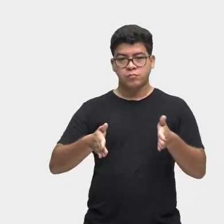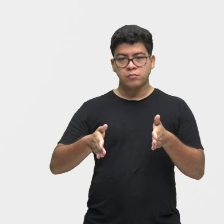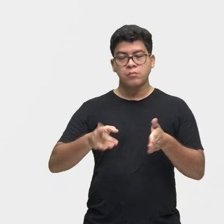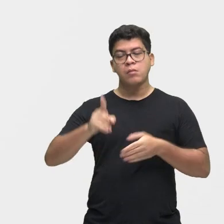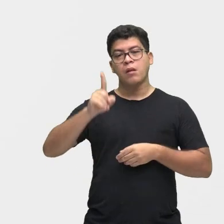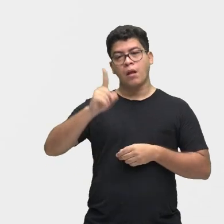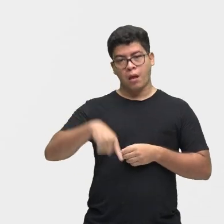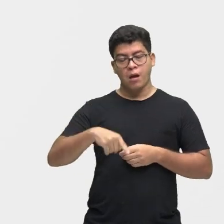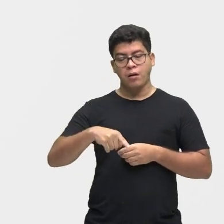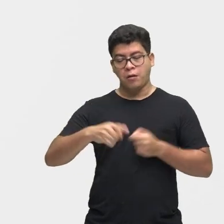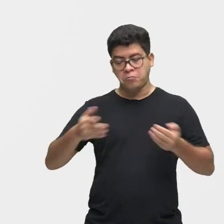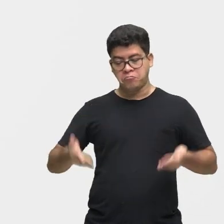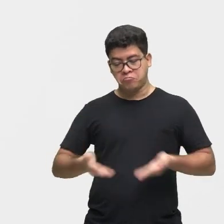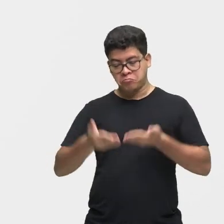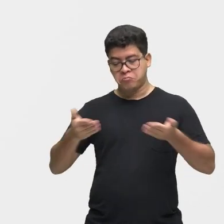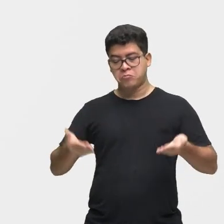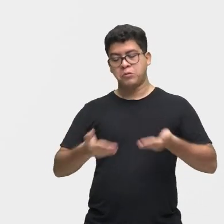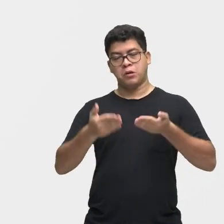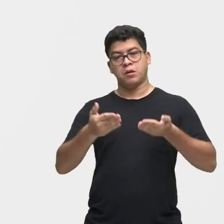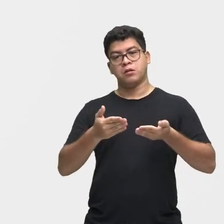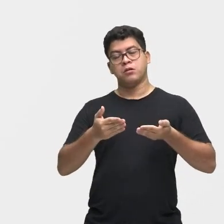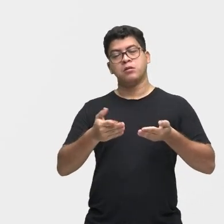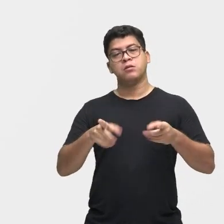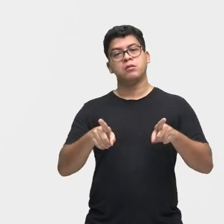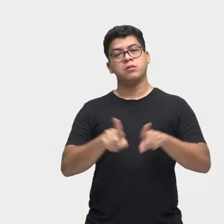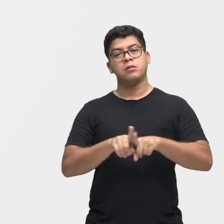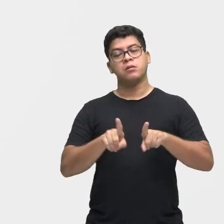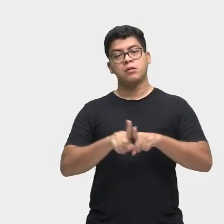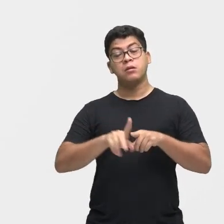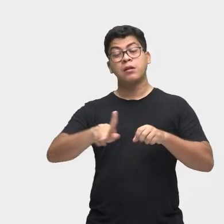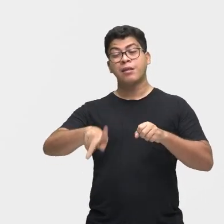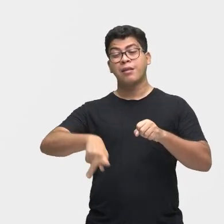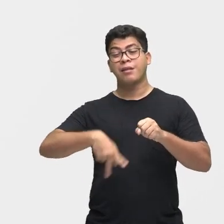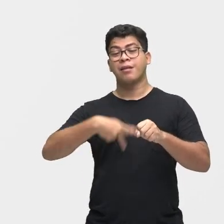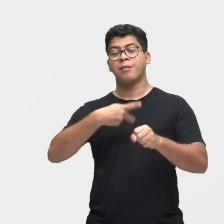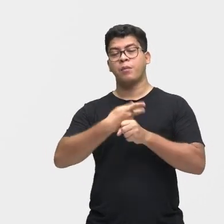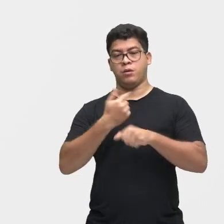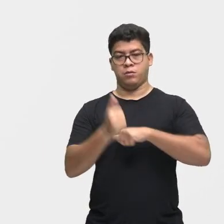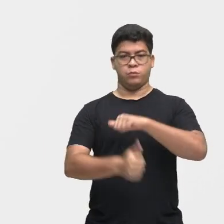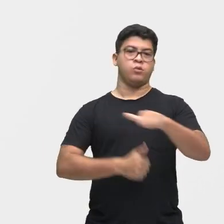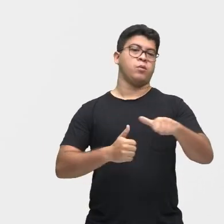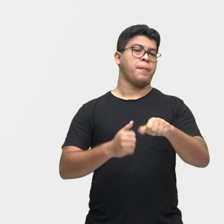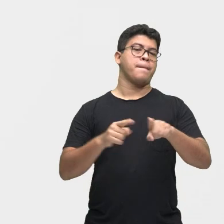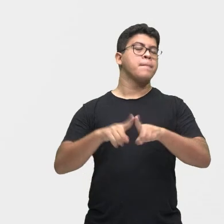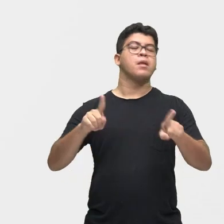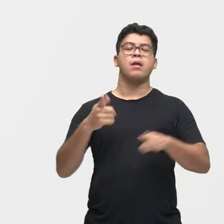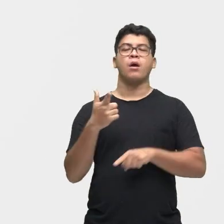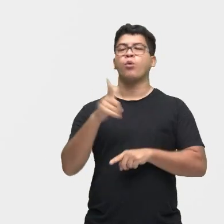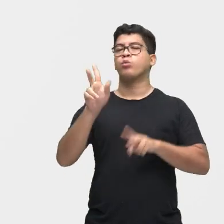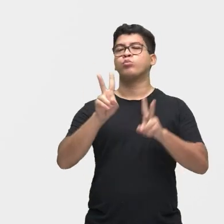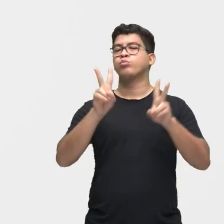se beneficiavam dos produtos e dessas atividades econômicas ali sobre os